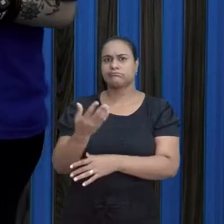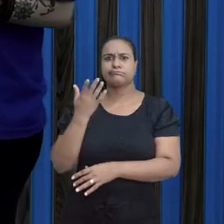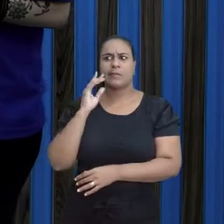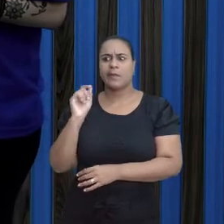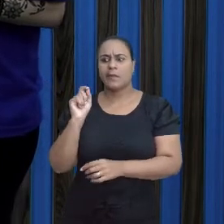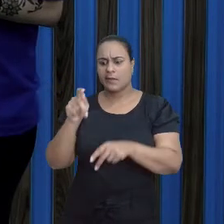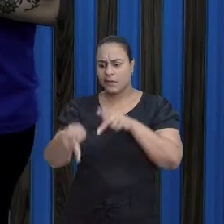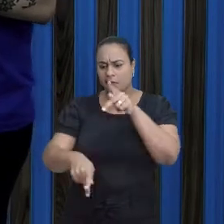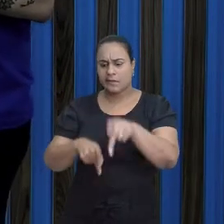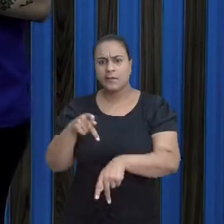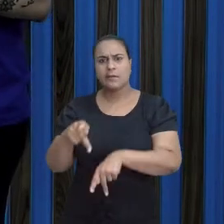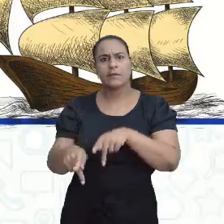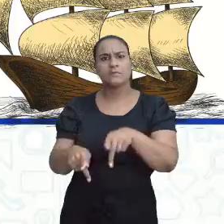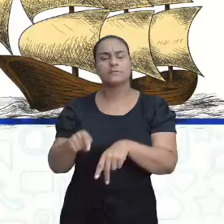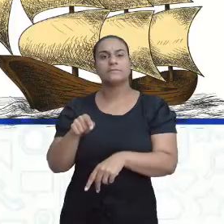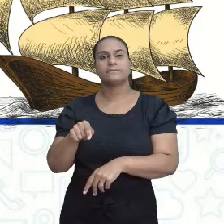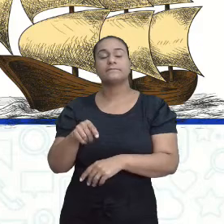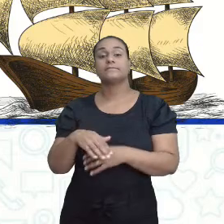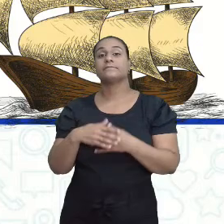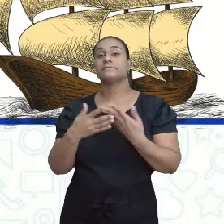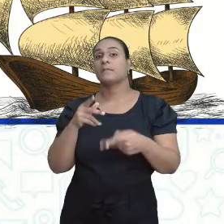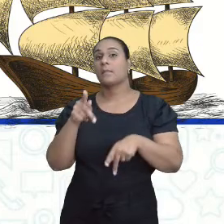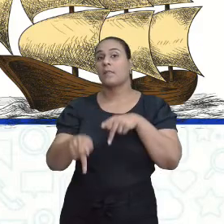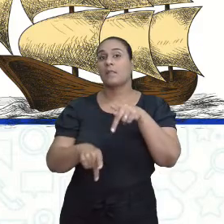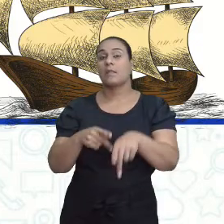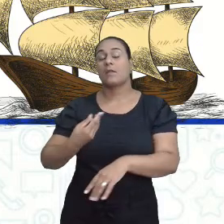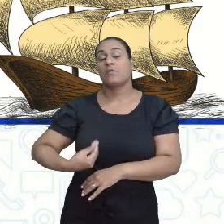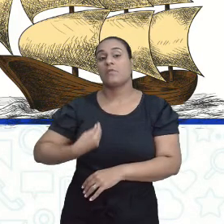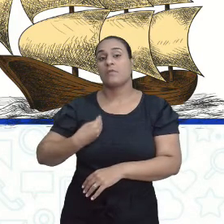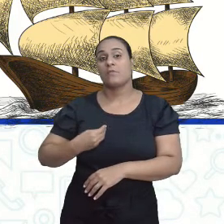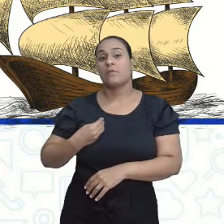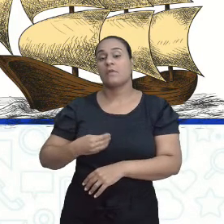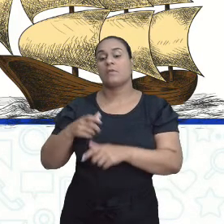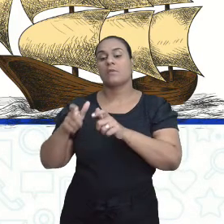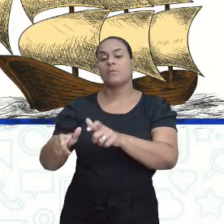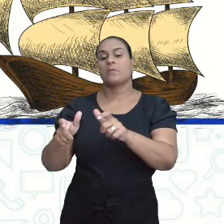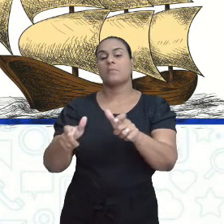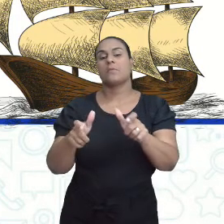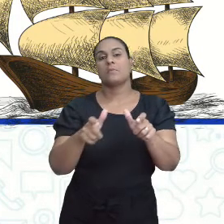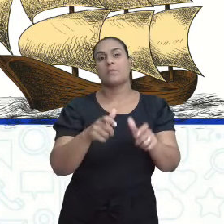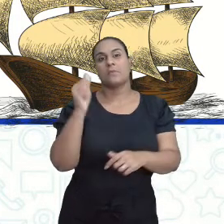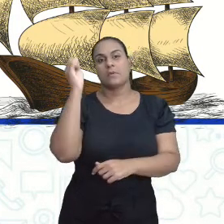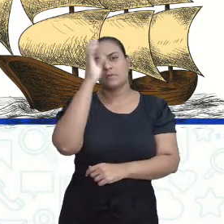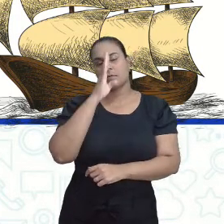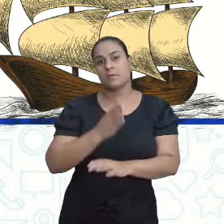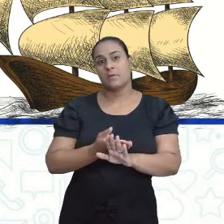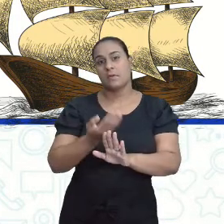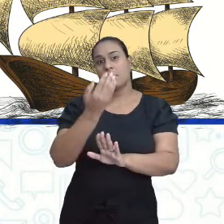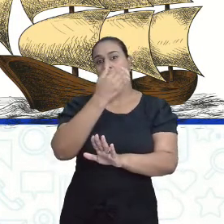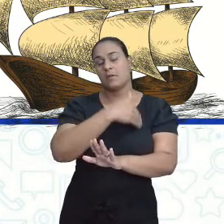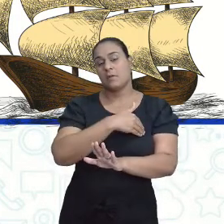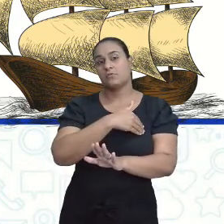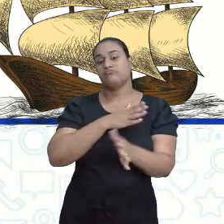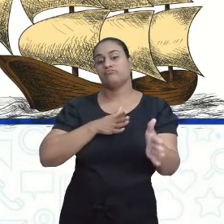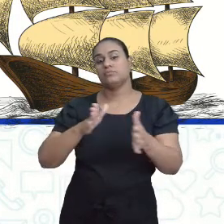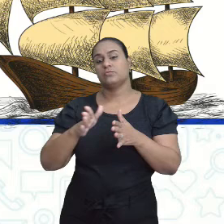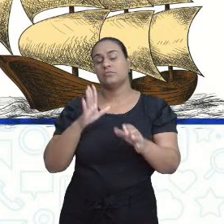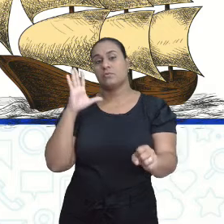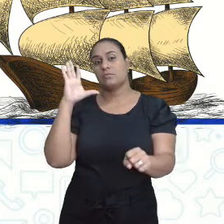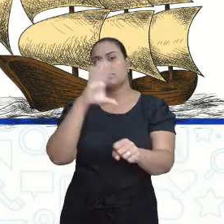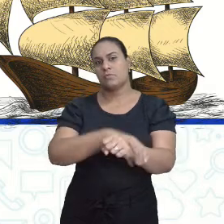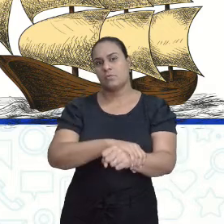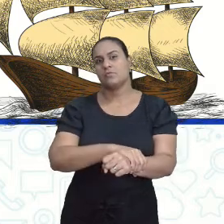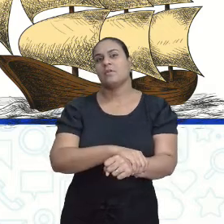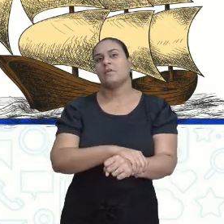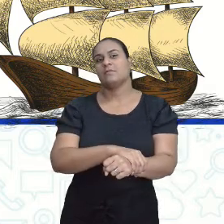povos. Então, os povos nativos que habitavam o território nacional antes do processo de colonização europeia